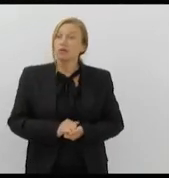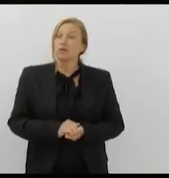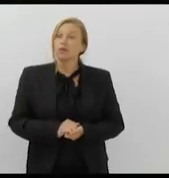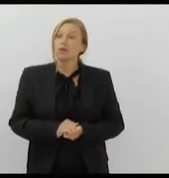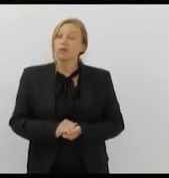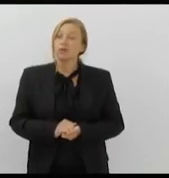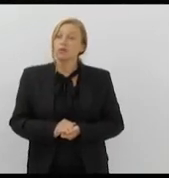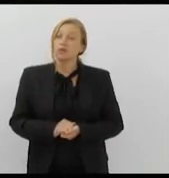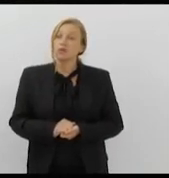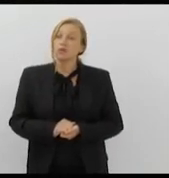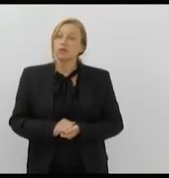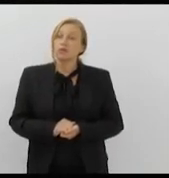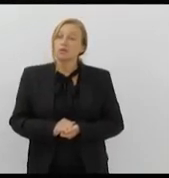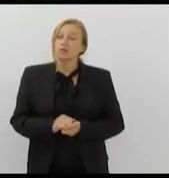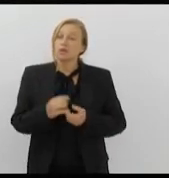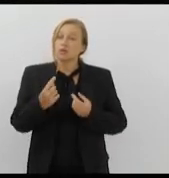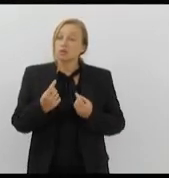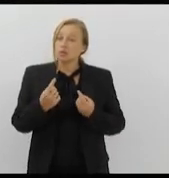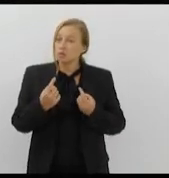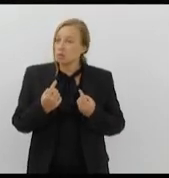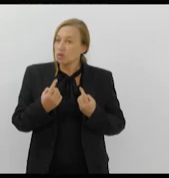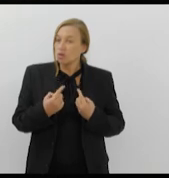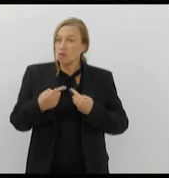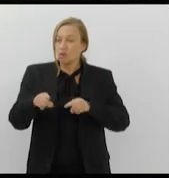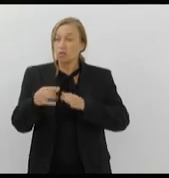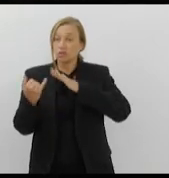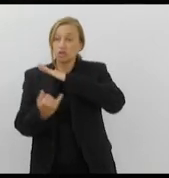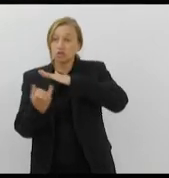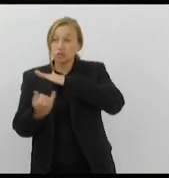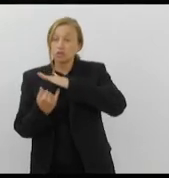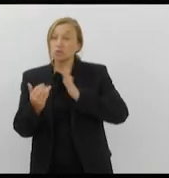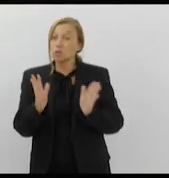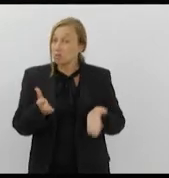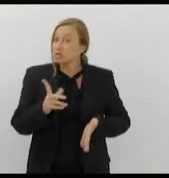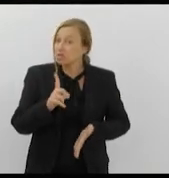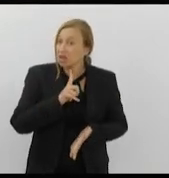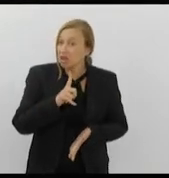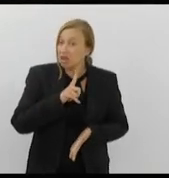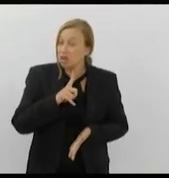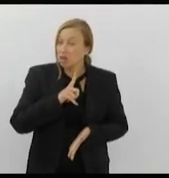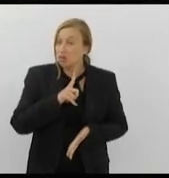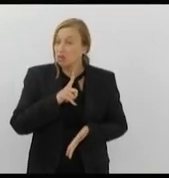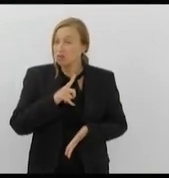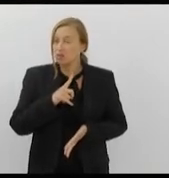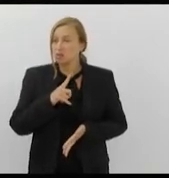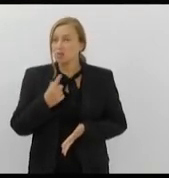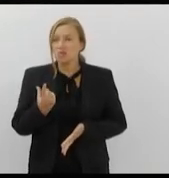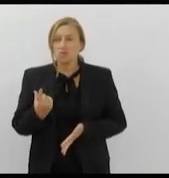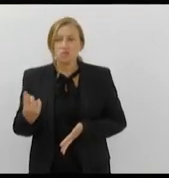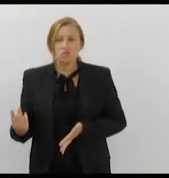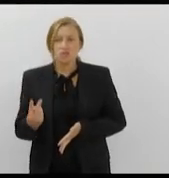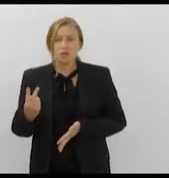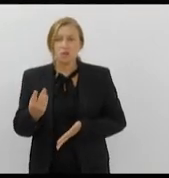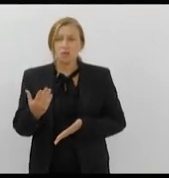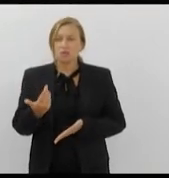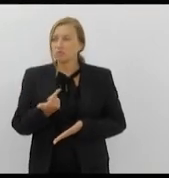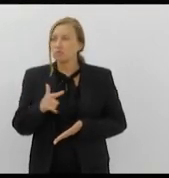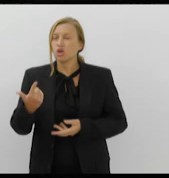um dos maiores ataques ao Instituto que hoje a gente tem como um dos valores mais